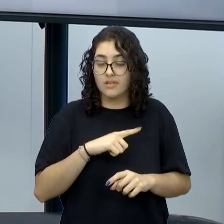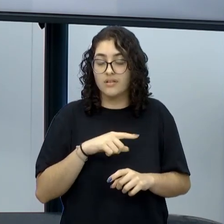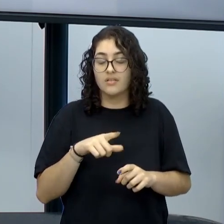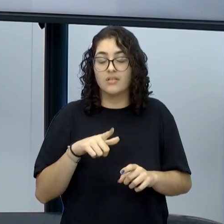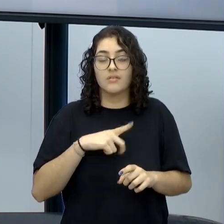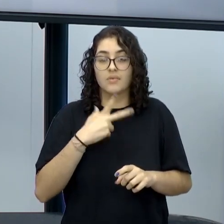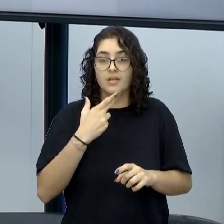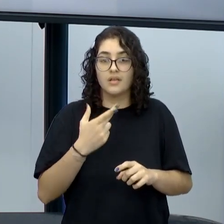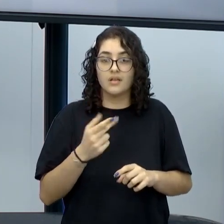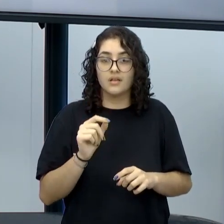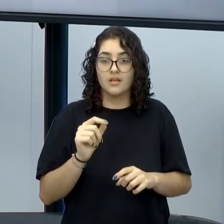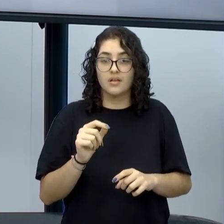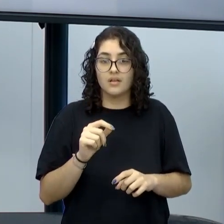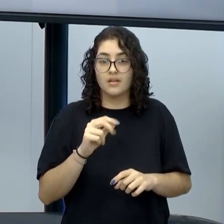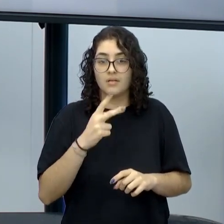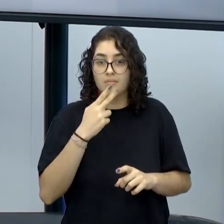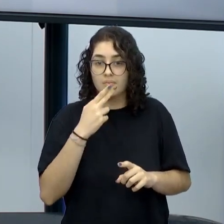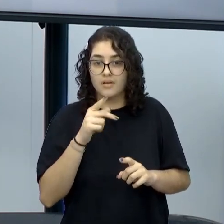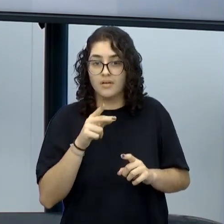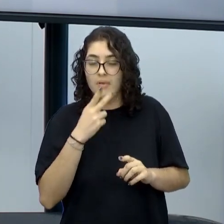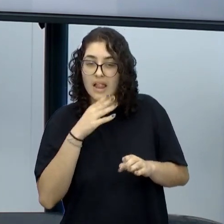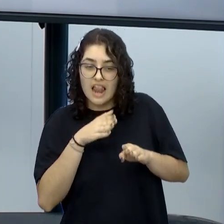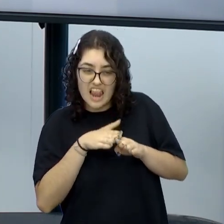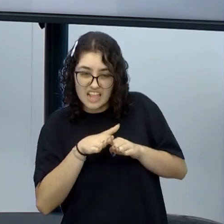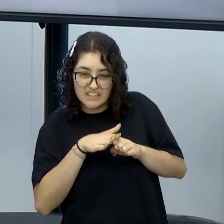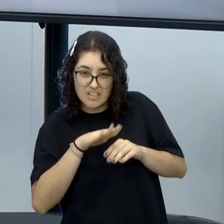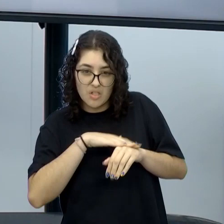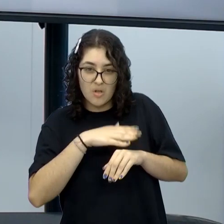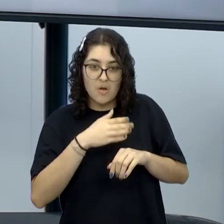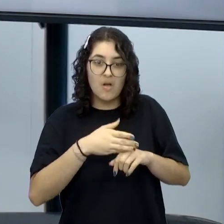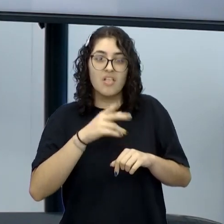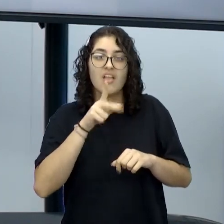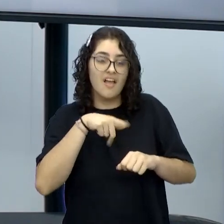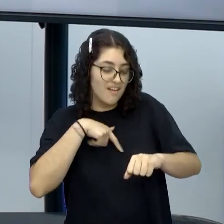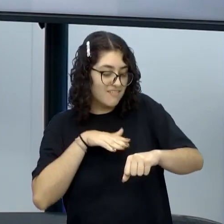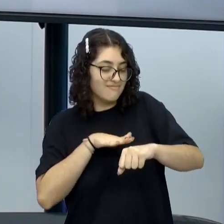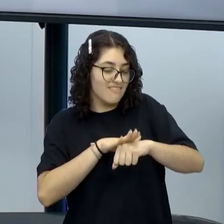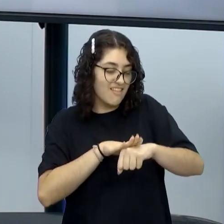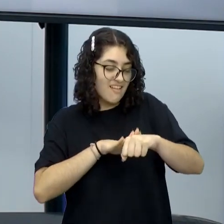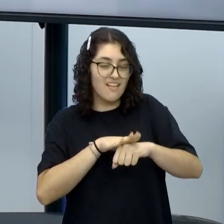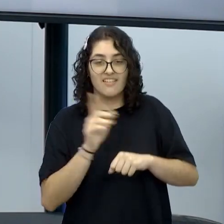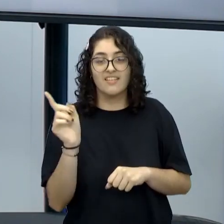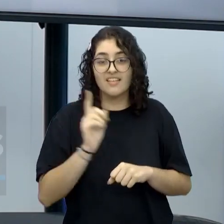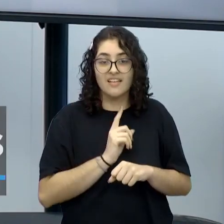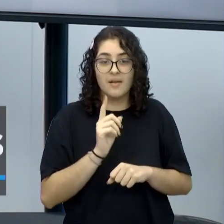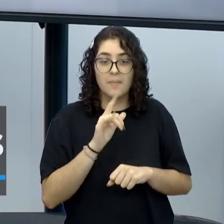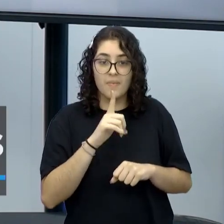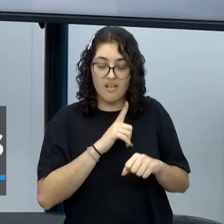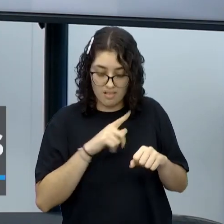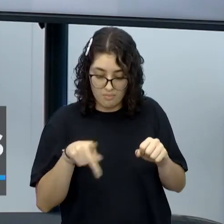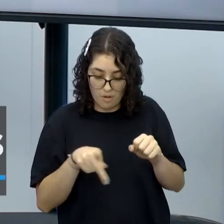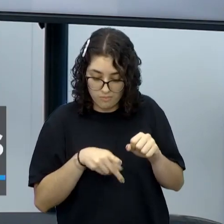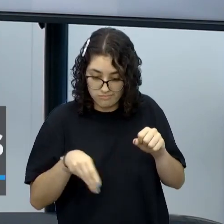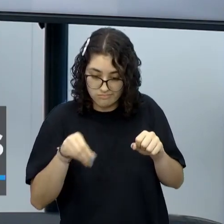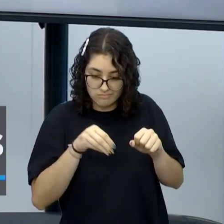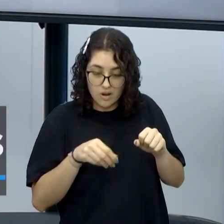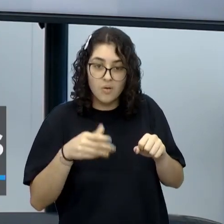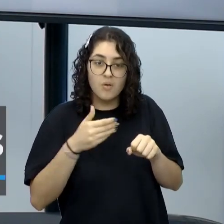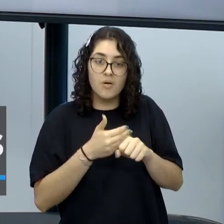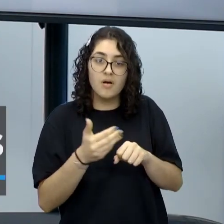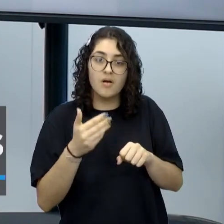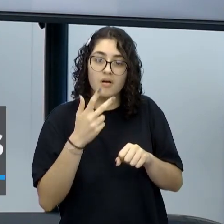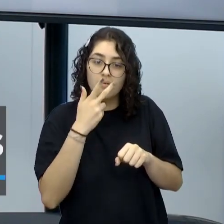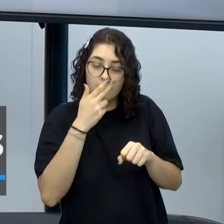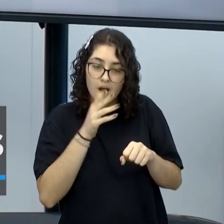fosse lixando a rocha. Não é bem assim, tá? Não é que ela fica ali, meu Deus, lixando. Mas justamente por ela ter essas partículas, ela também faz